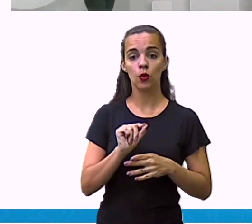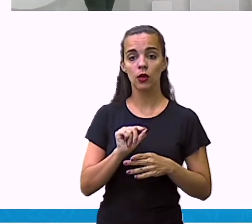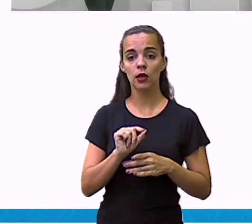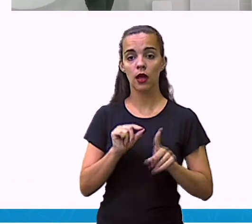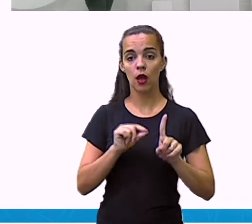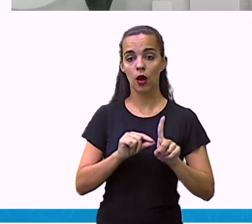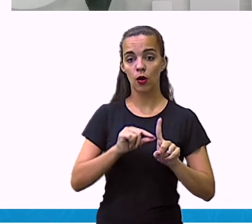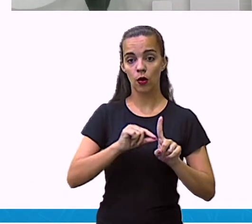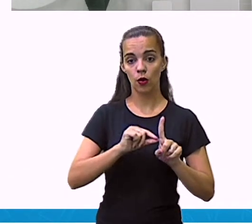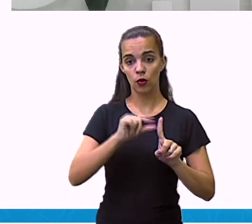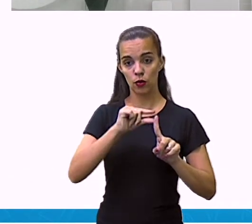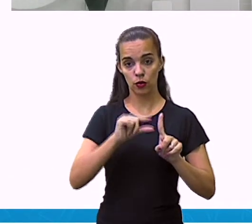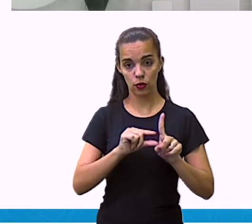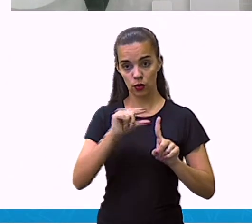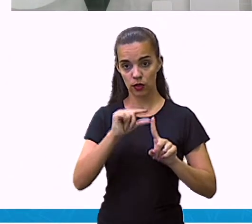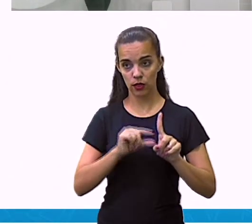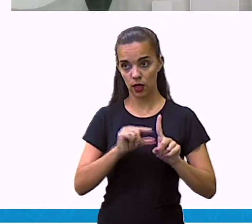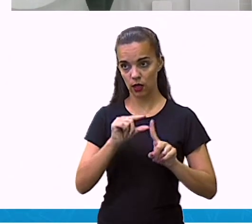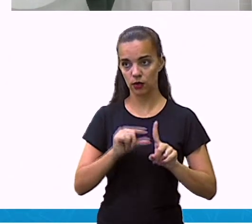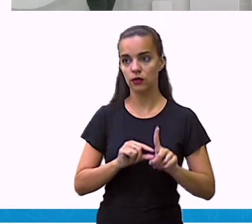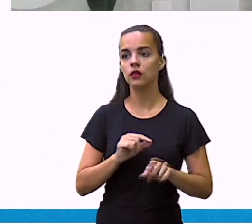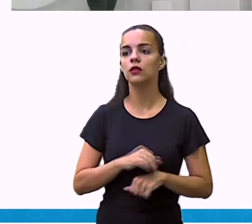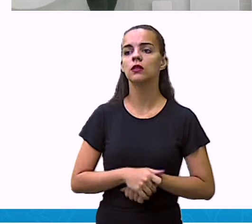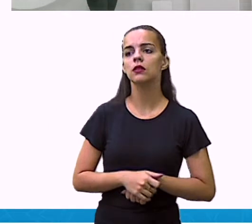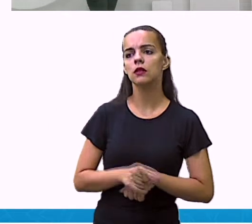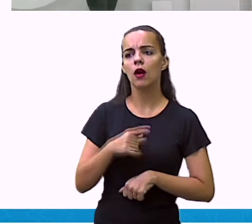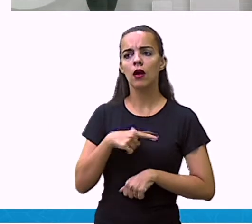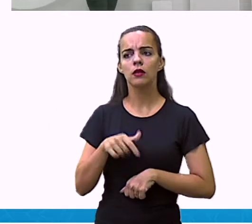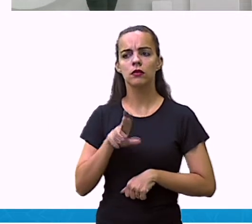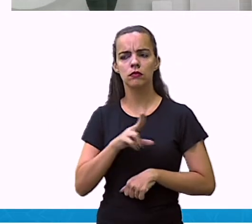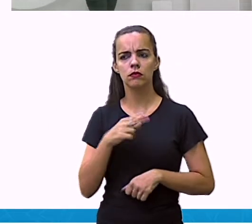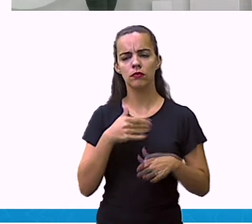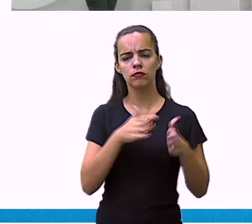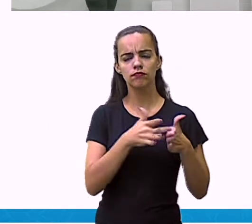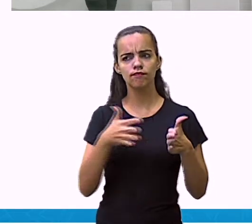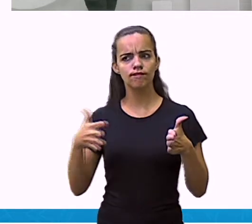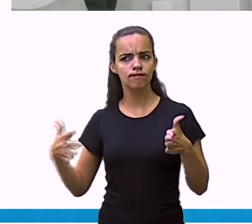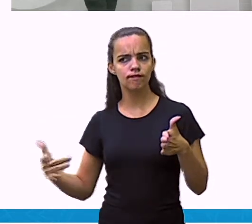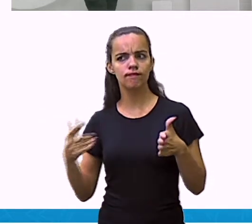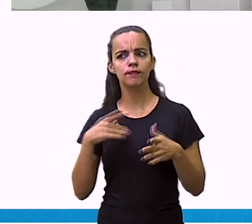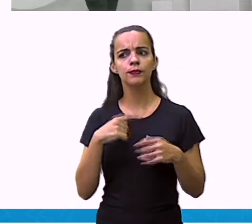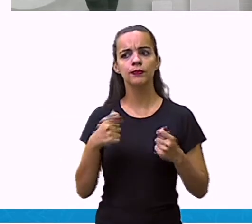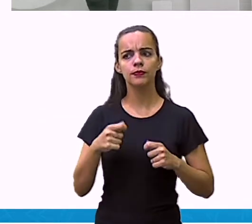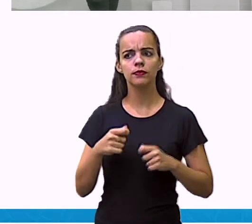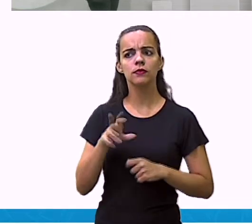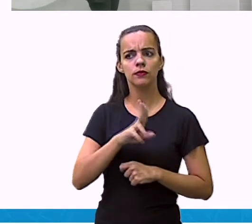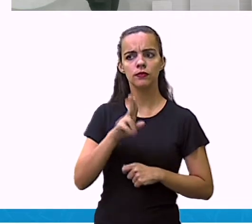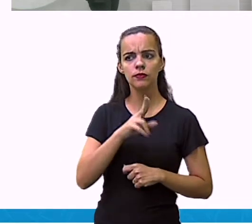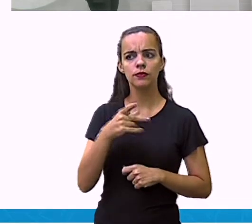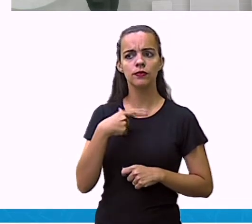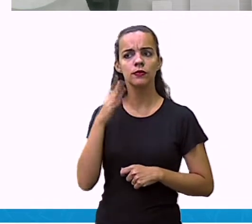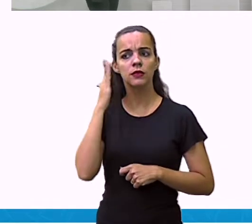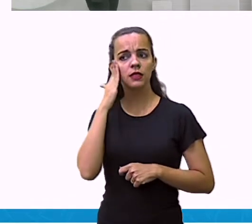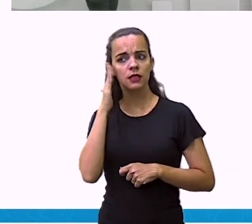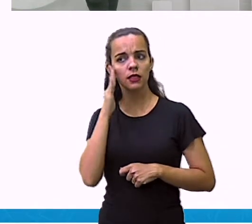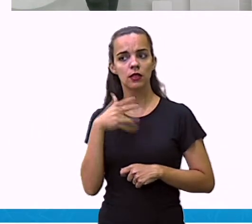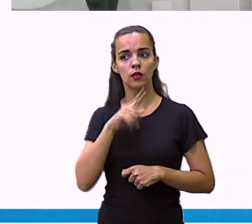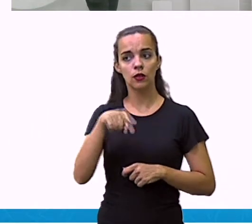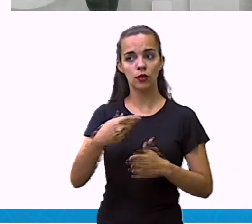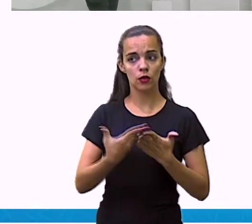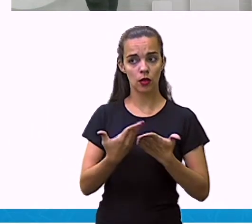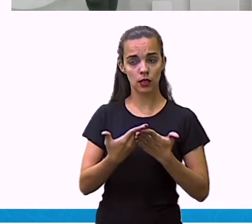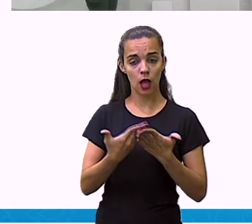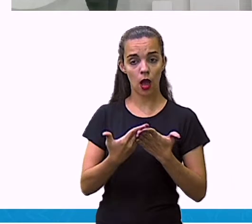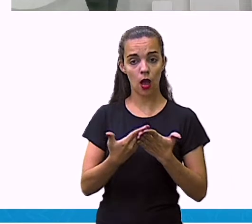unidade, certo? Se você tem dúvidas ainda sobre as ordens, você pode estar assistindo as nossas aulas no nosso canal